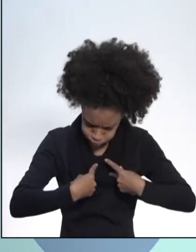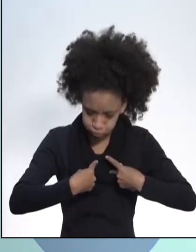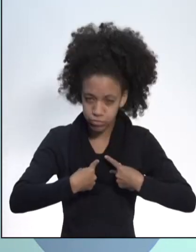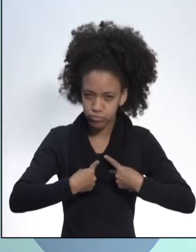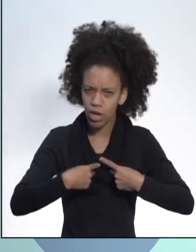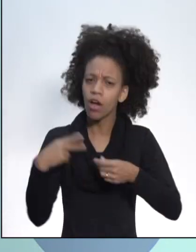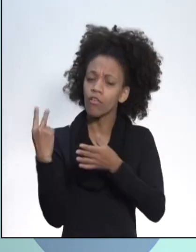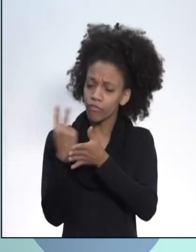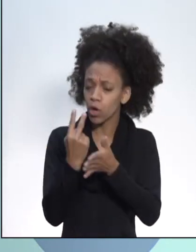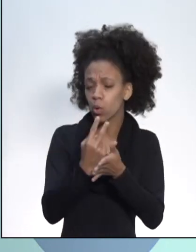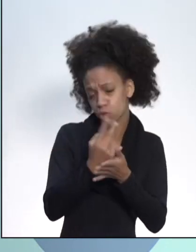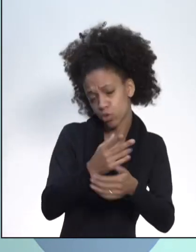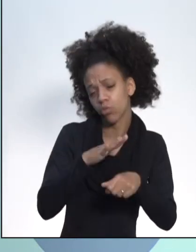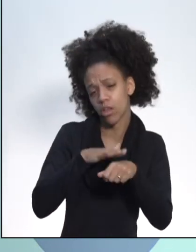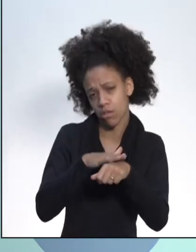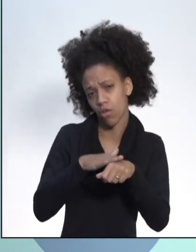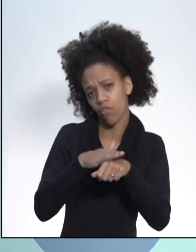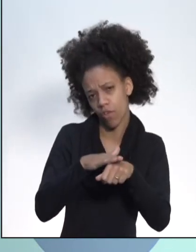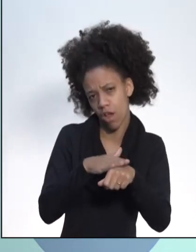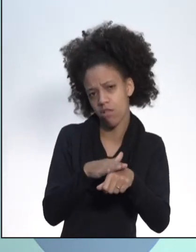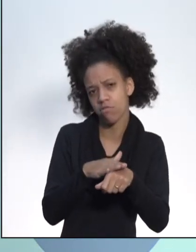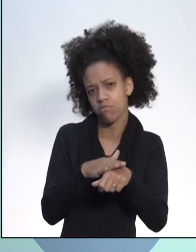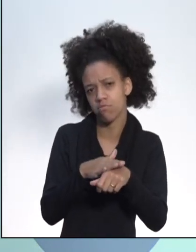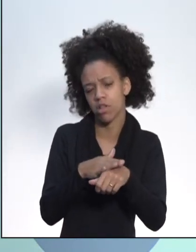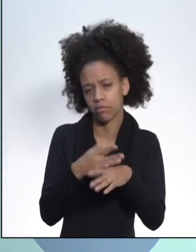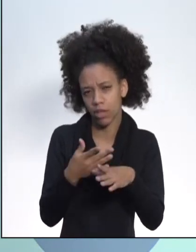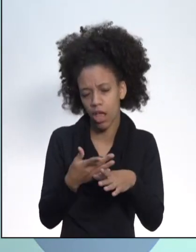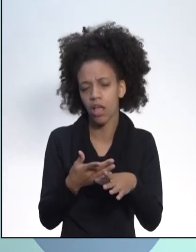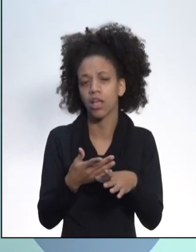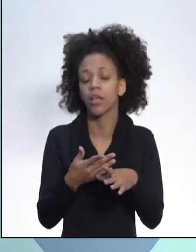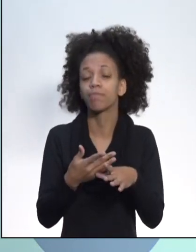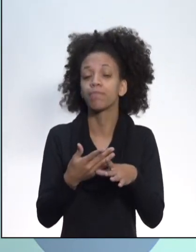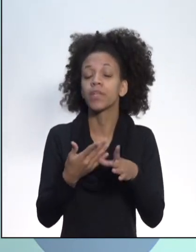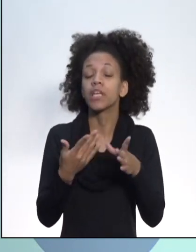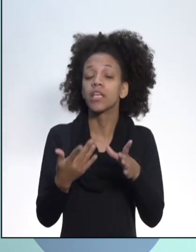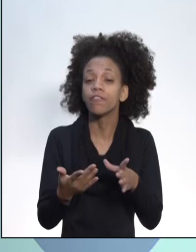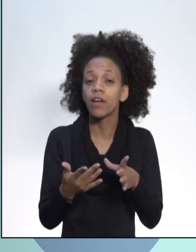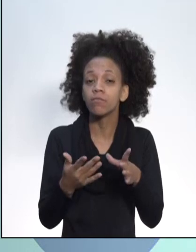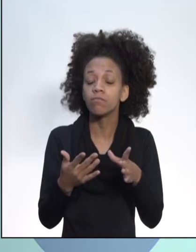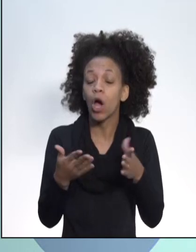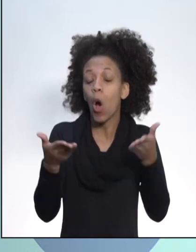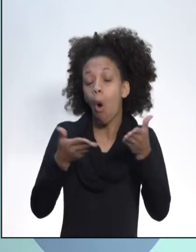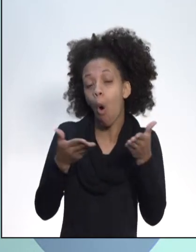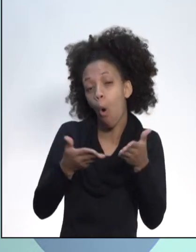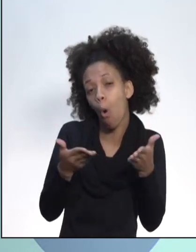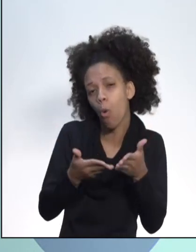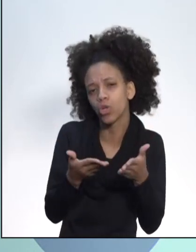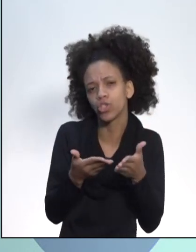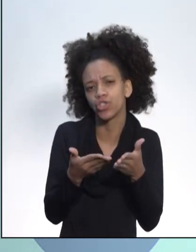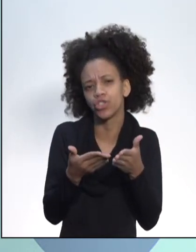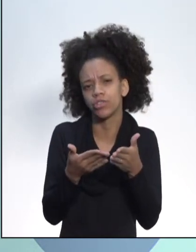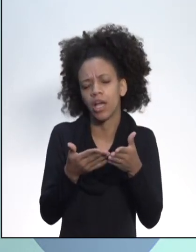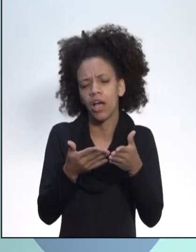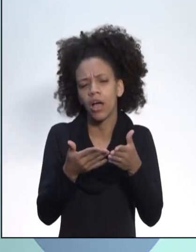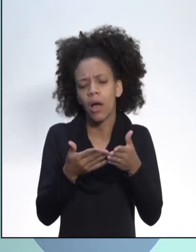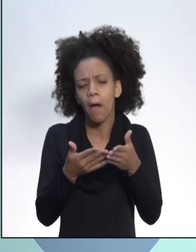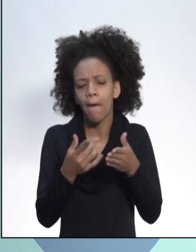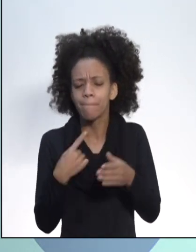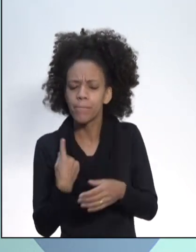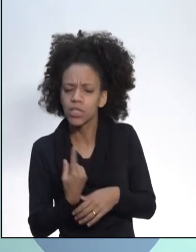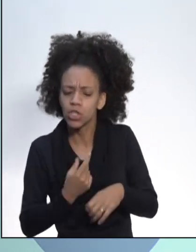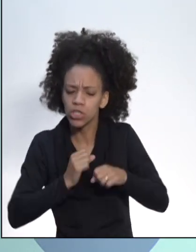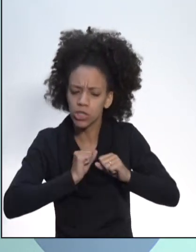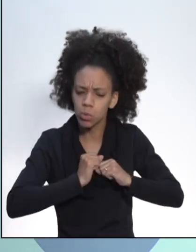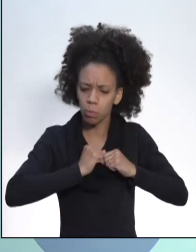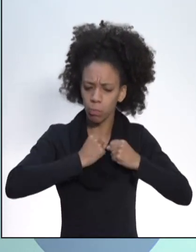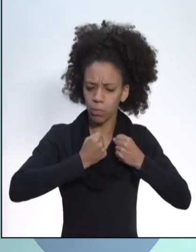continuar essa conversa, esse diálogo, e vai olhar hoje um pouco para as competências e